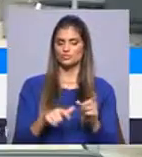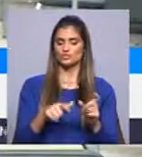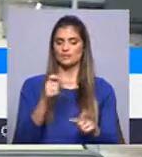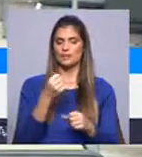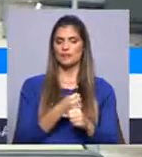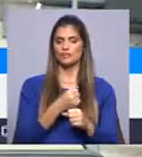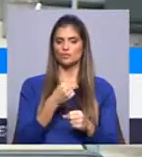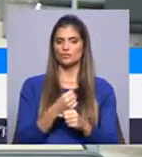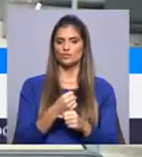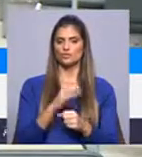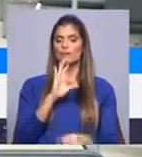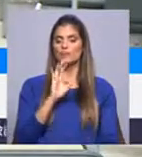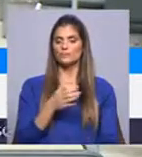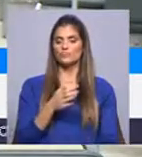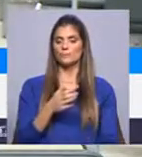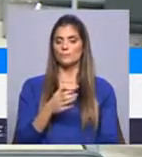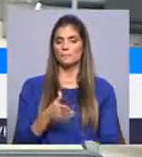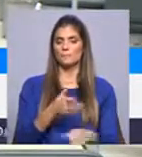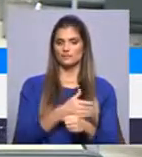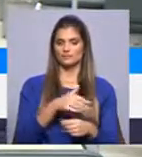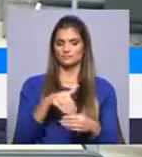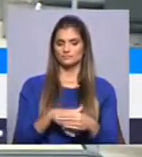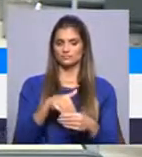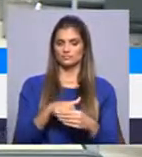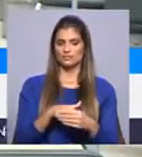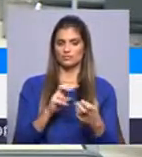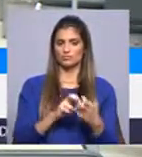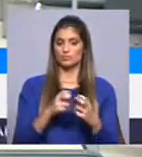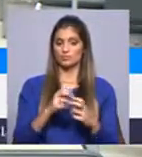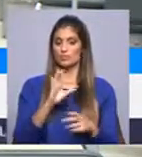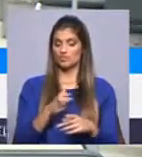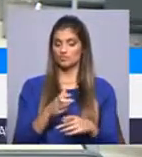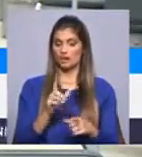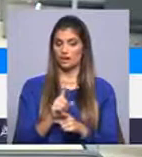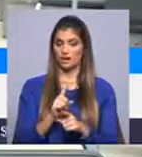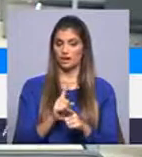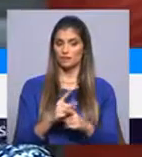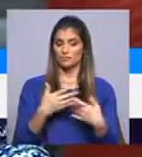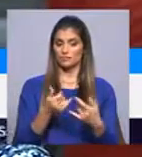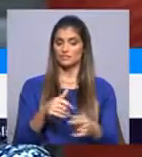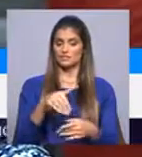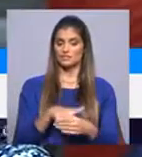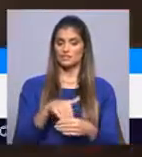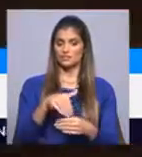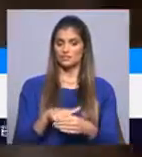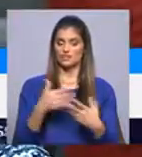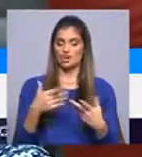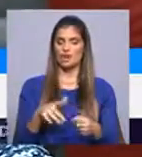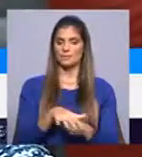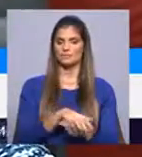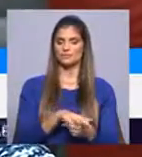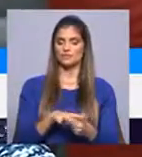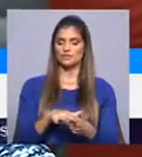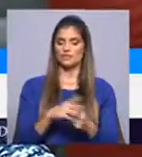país tinham antes das eleições são os problemas que os trabalhadores e o país têm após eleições. Há agora uma situação